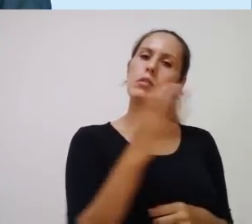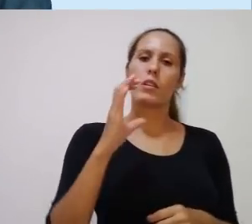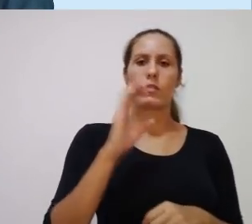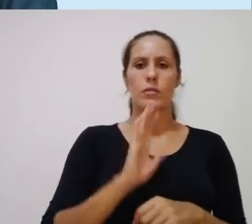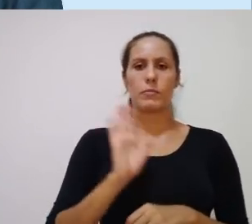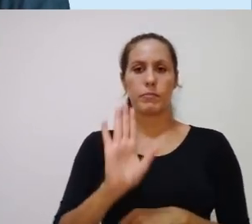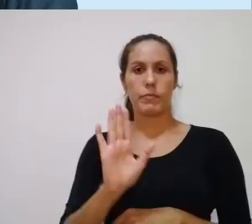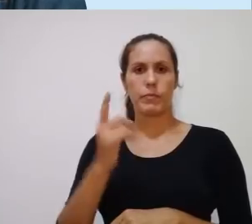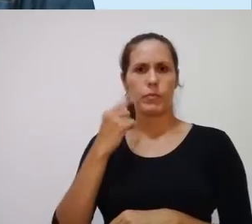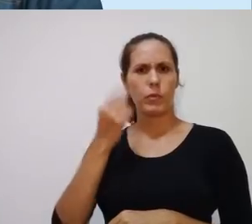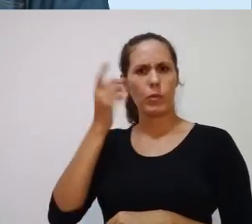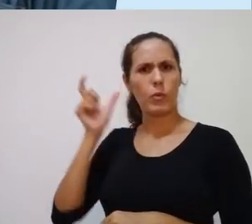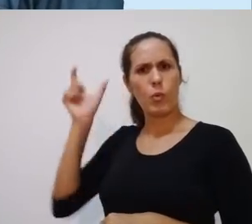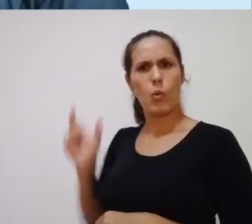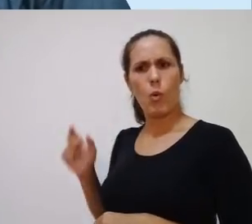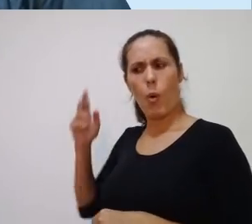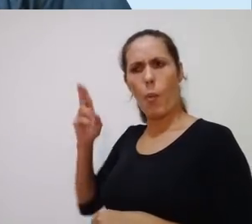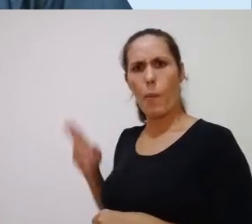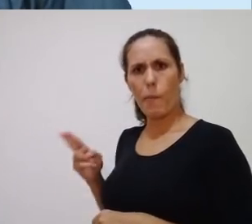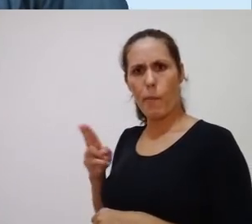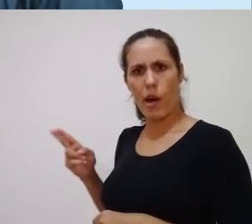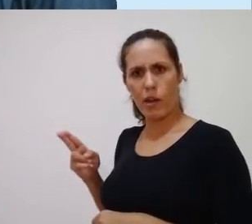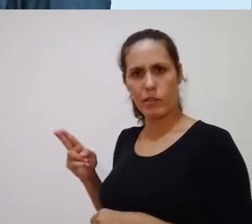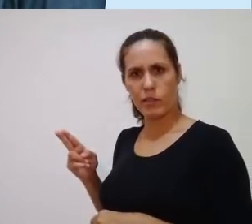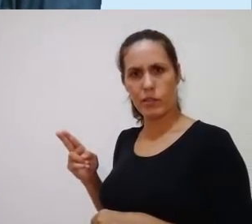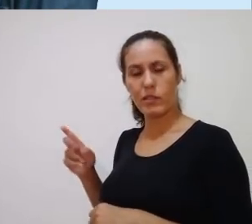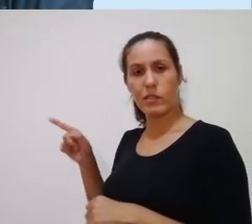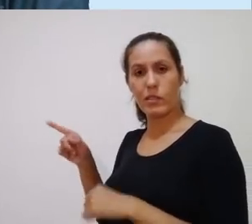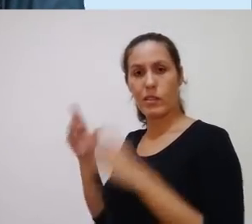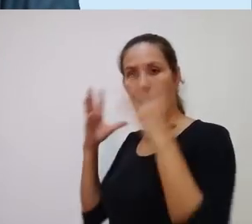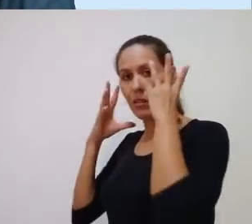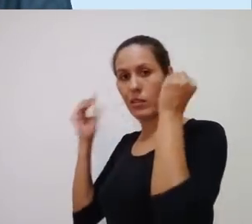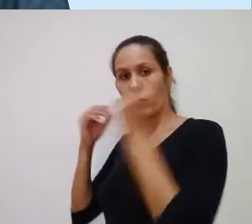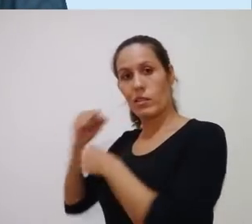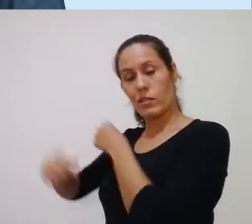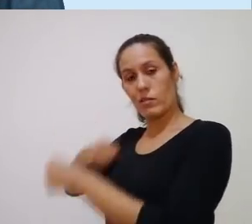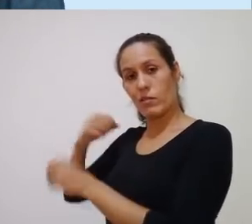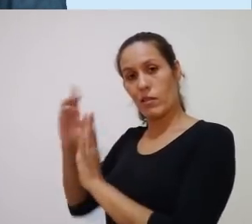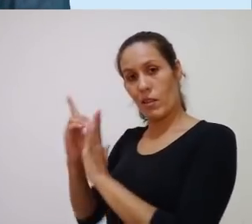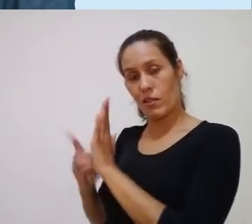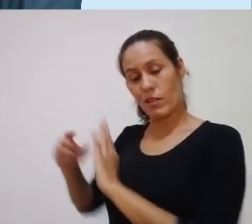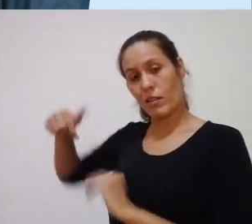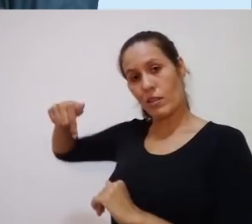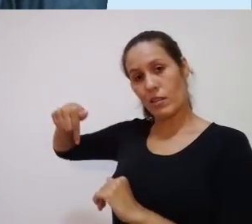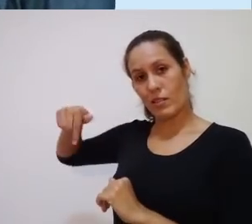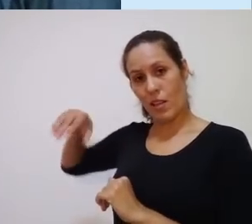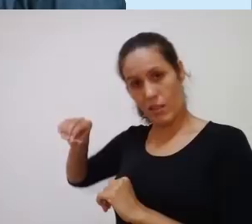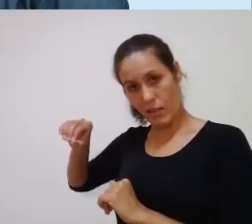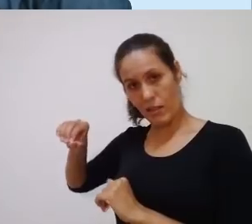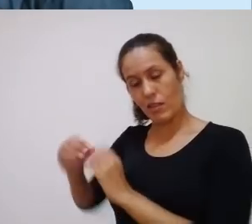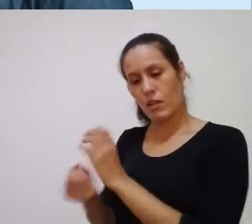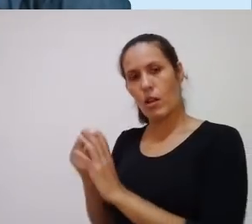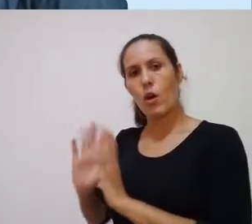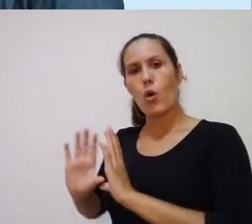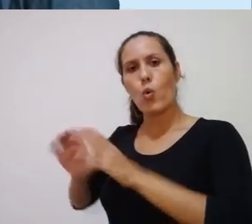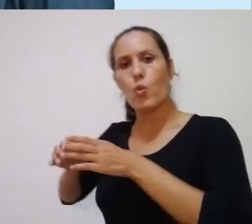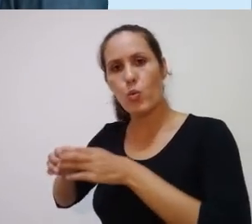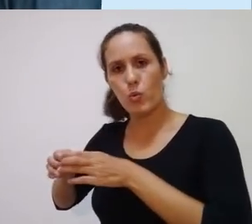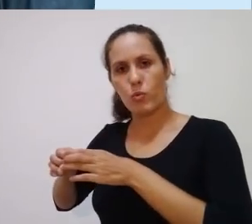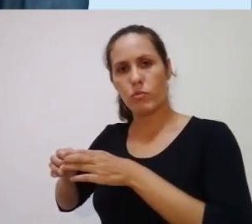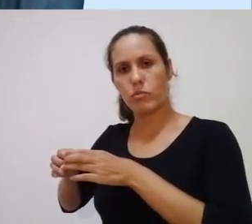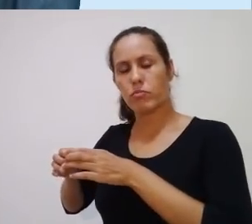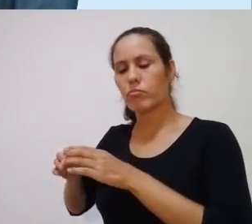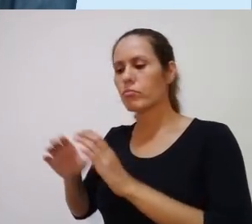um padre que era holandês, na década de 70, constrói um grupo de astronomia e um observatório na